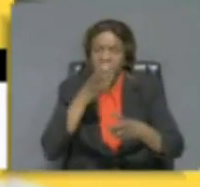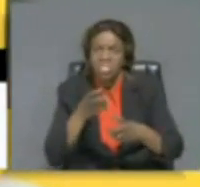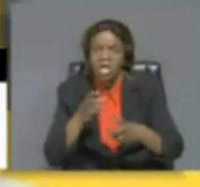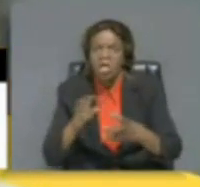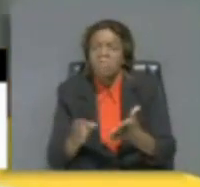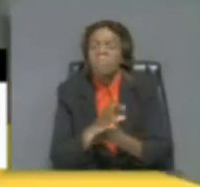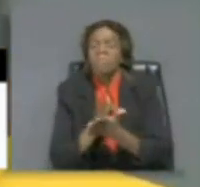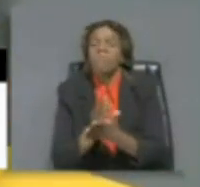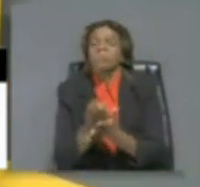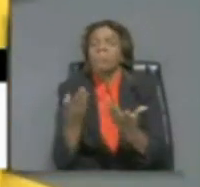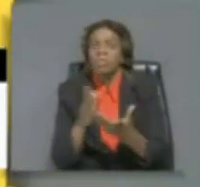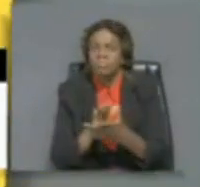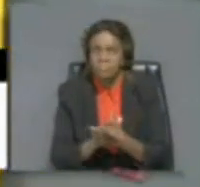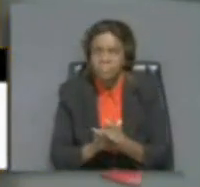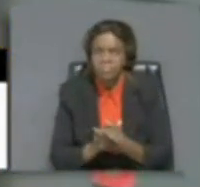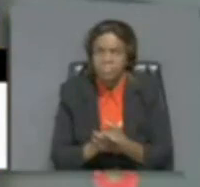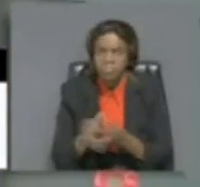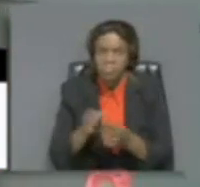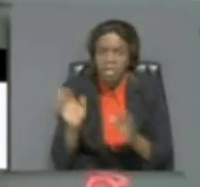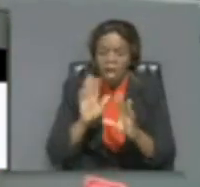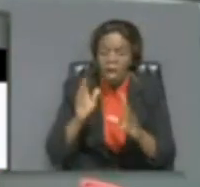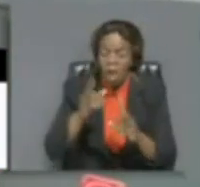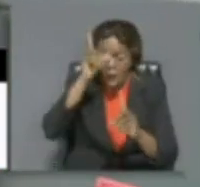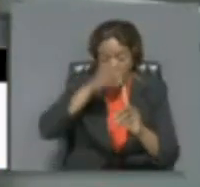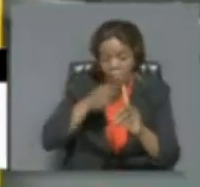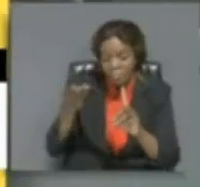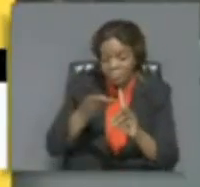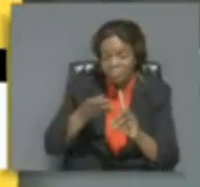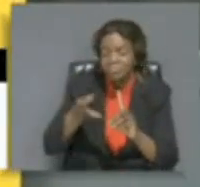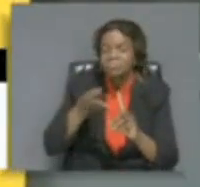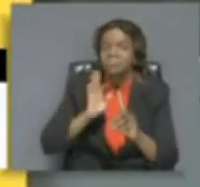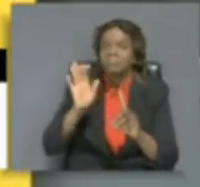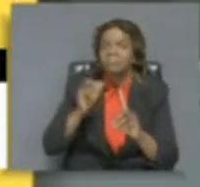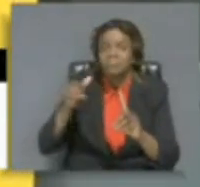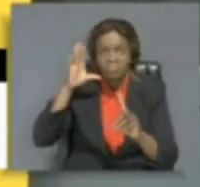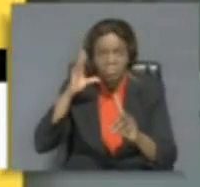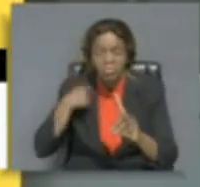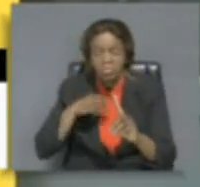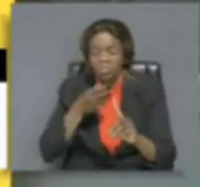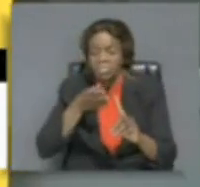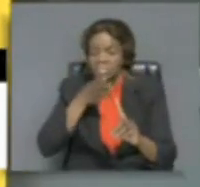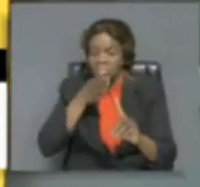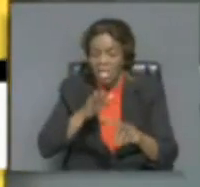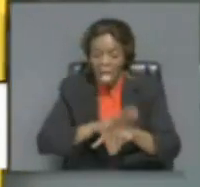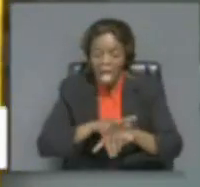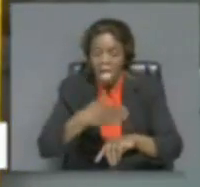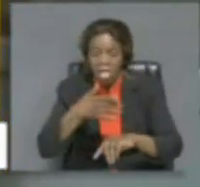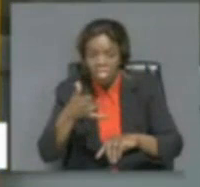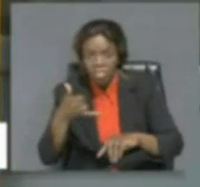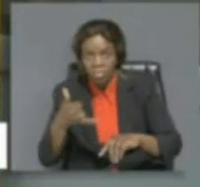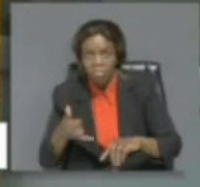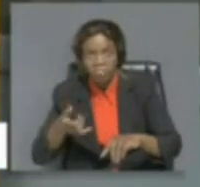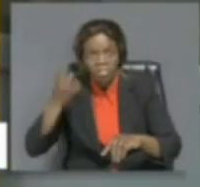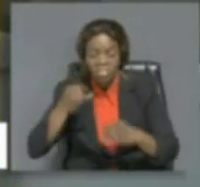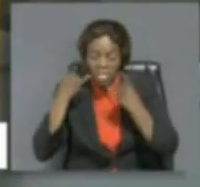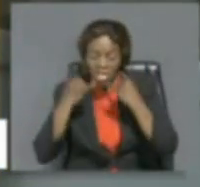tarde. Chegamos agora ao meio-dia e começamos a implementação do horário, tal como tínhamos previamente anunciado, às 5 horas da